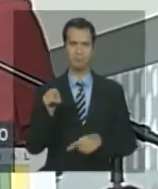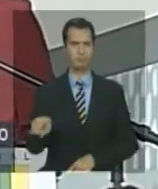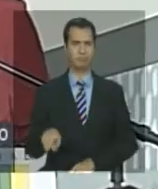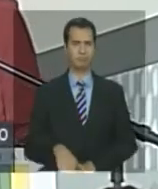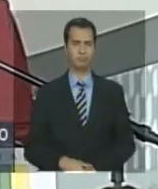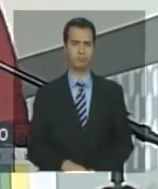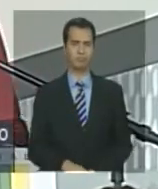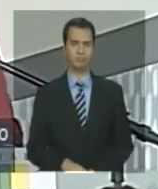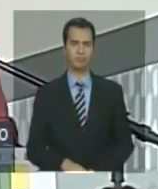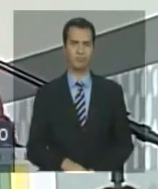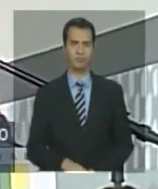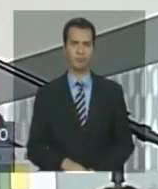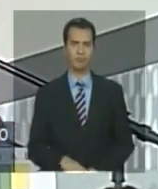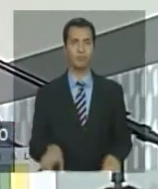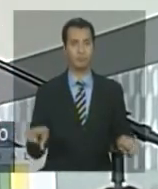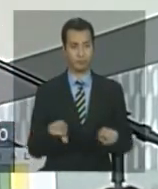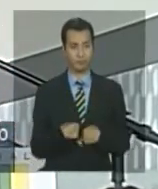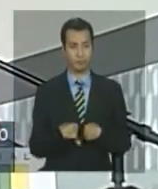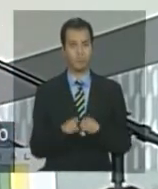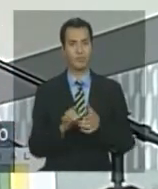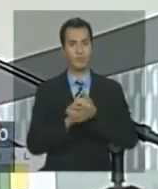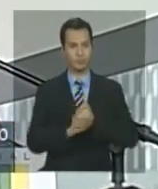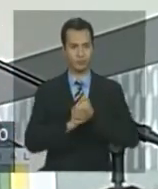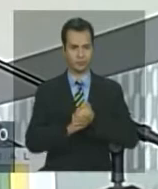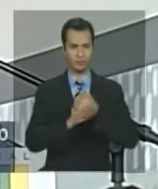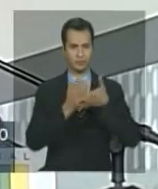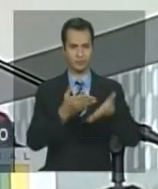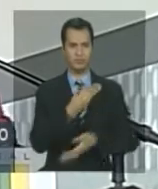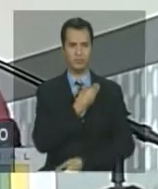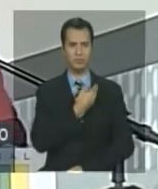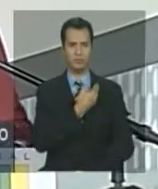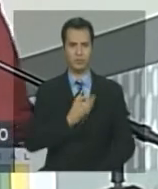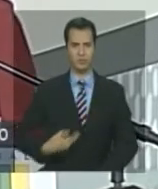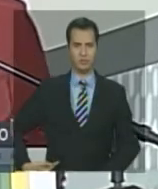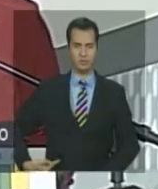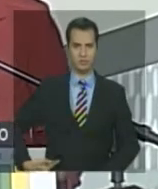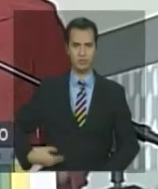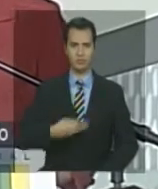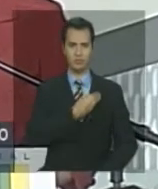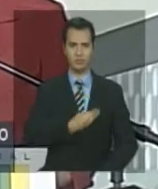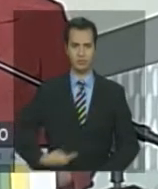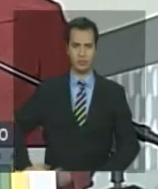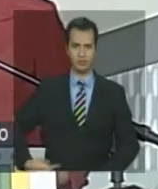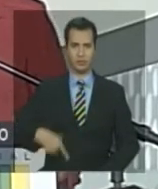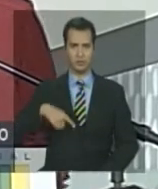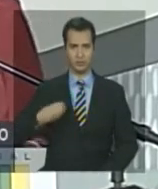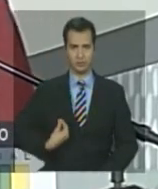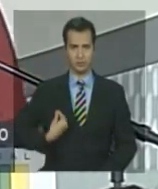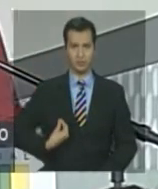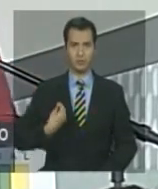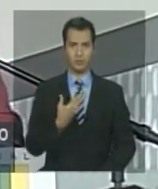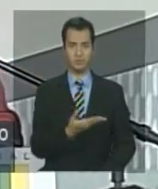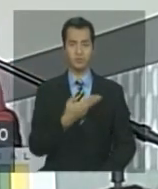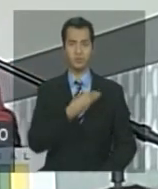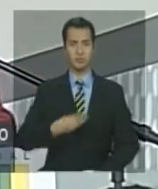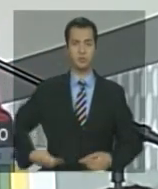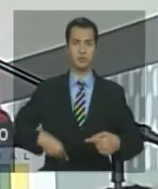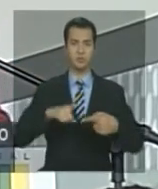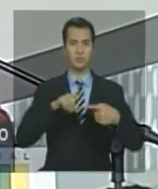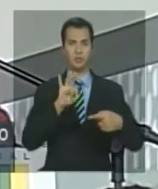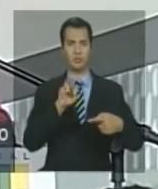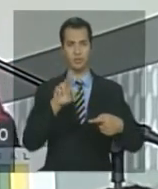Queria cumprimentar também aqui os ministros presentes, a ministra Tereza